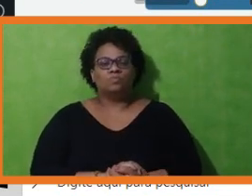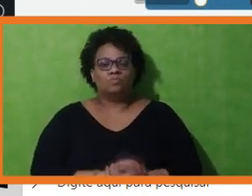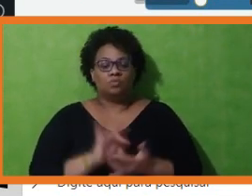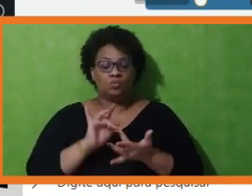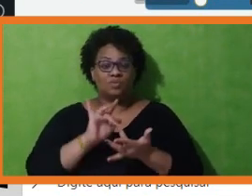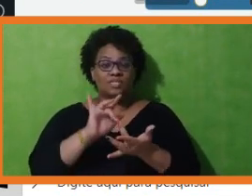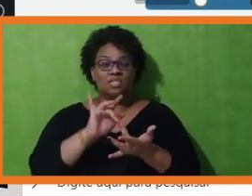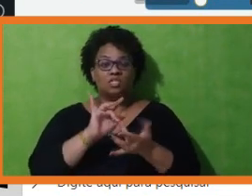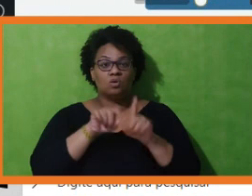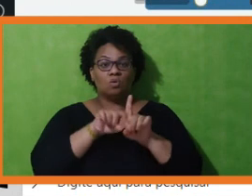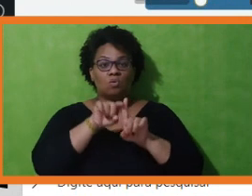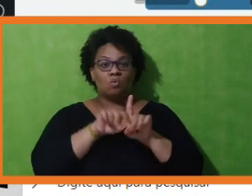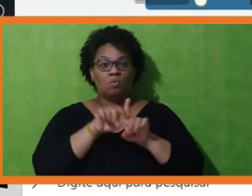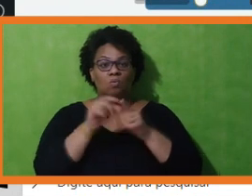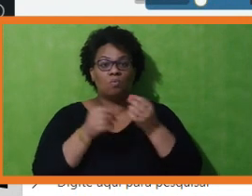esse sensor.